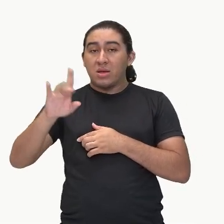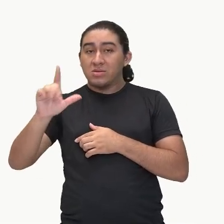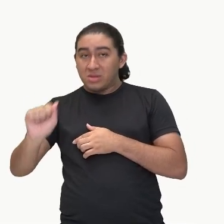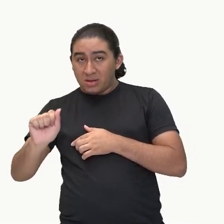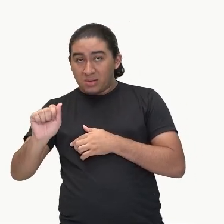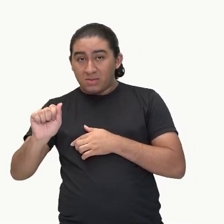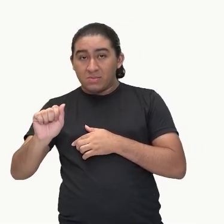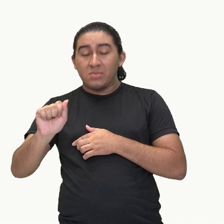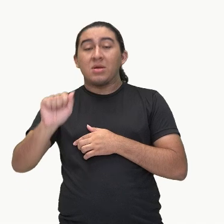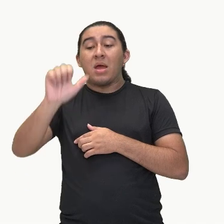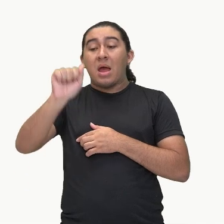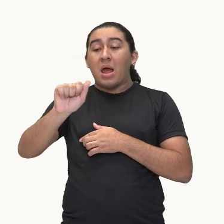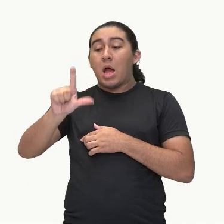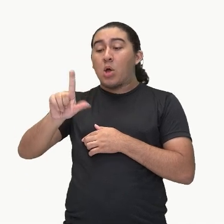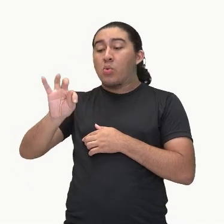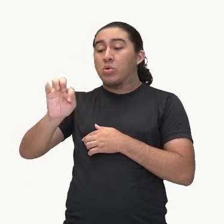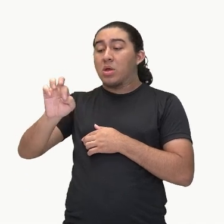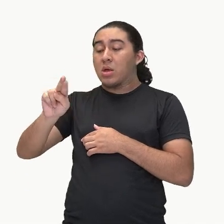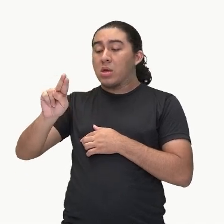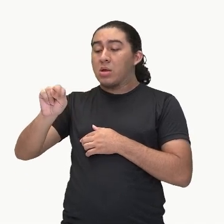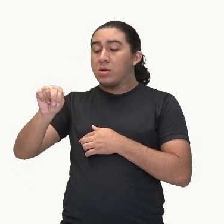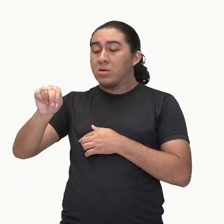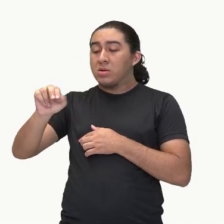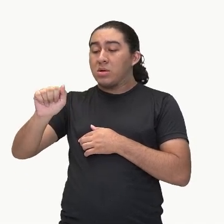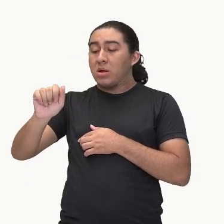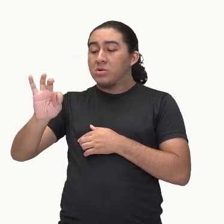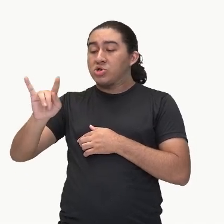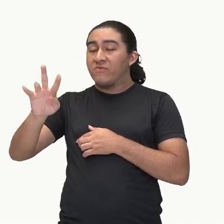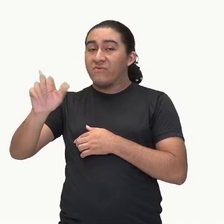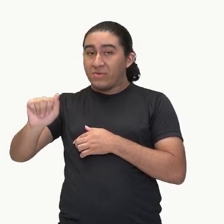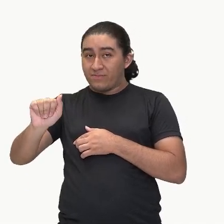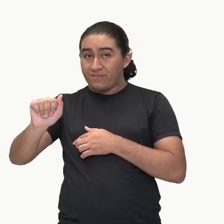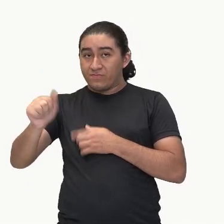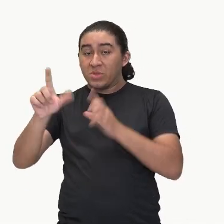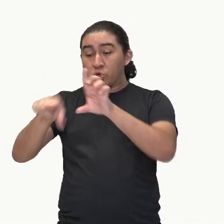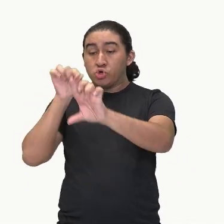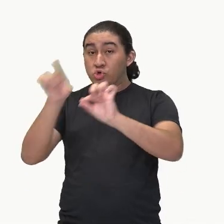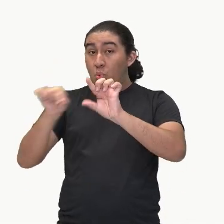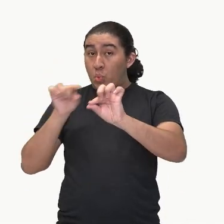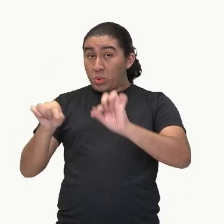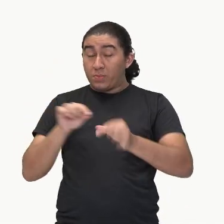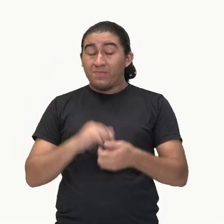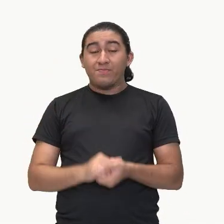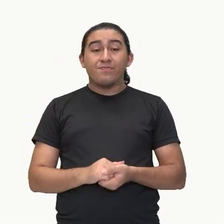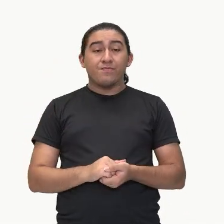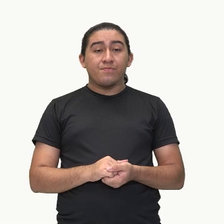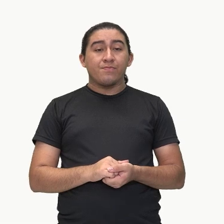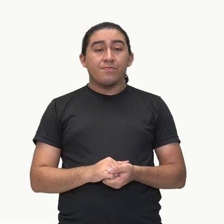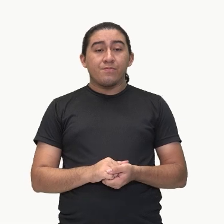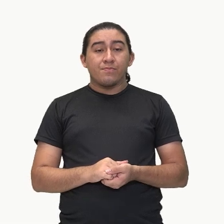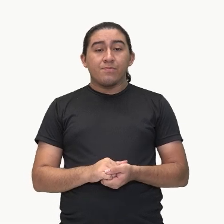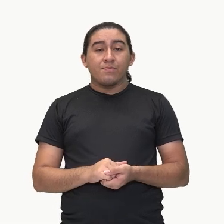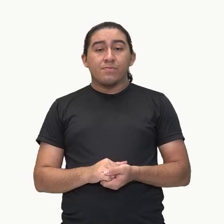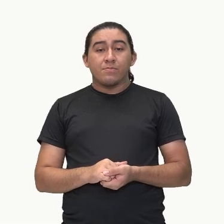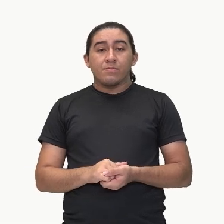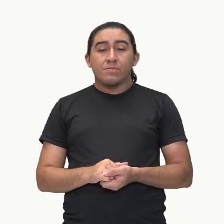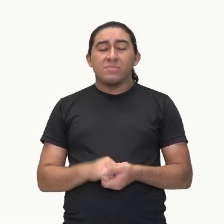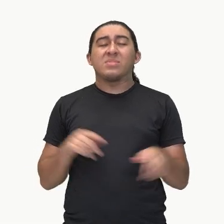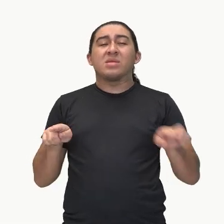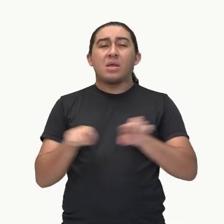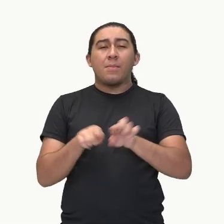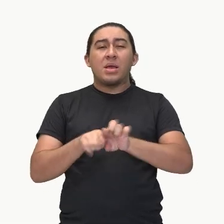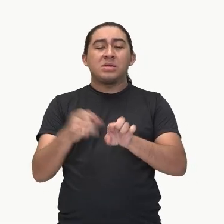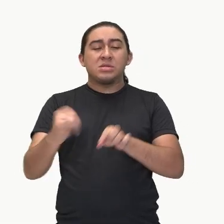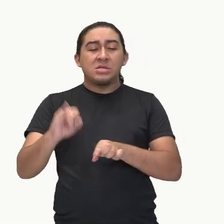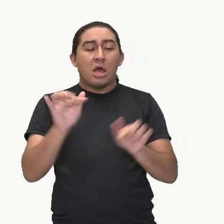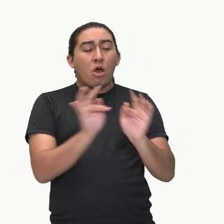sindética alternativa, tá, pessoal? E quando eu ler um período e eu me